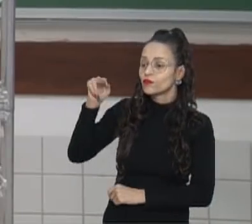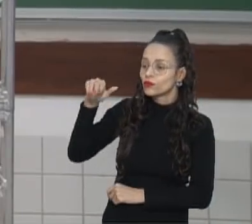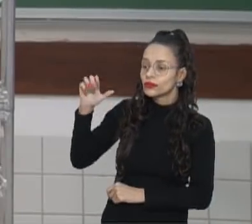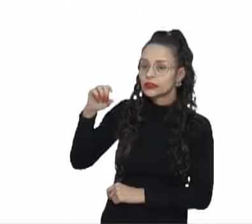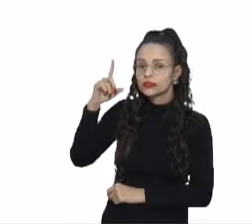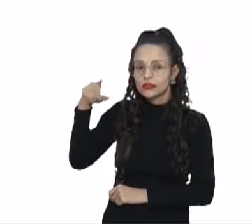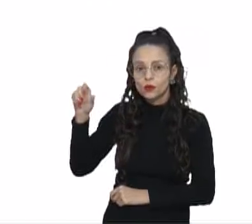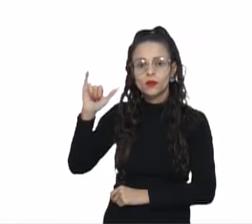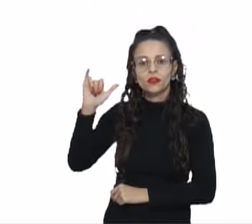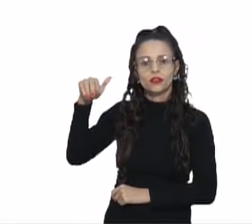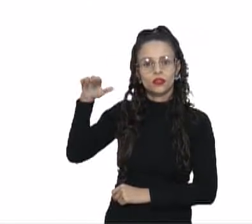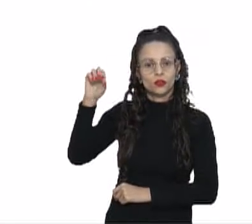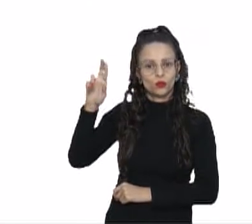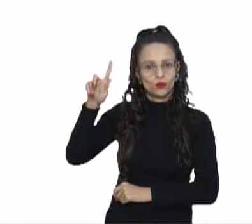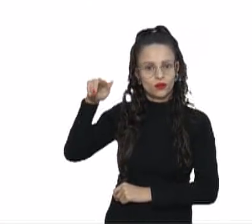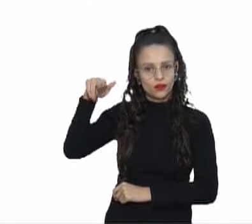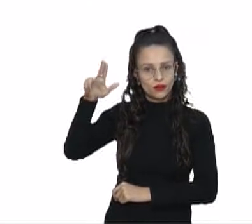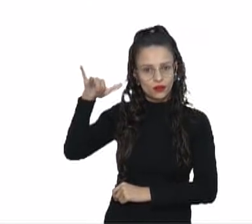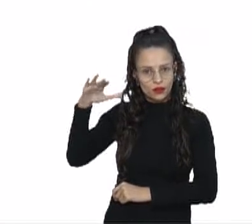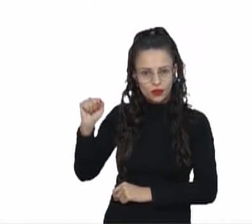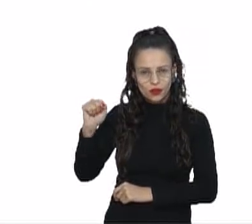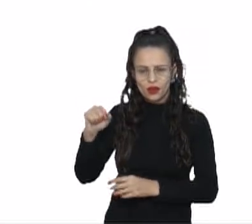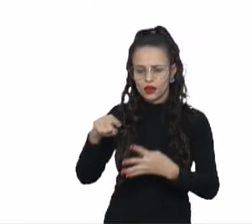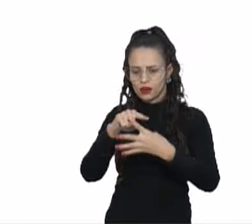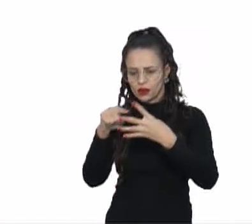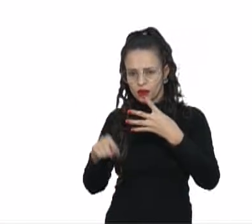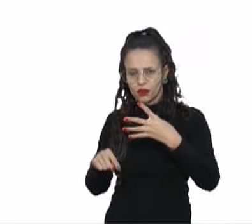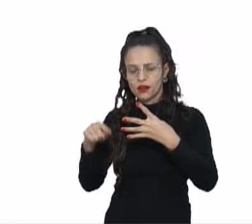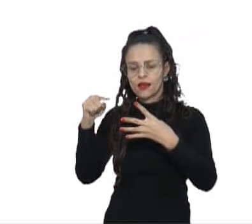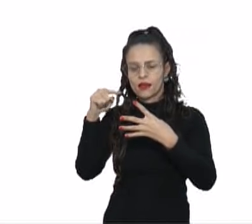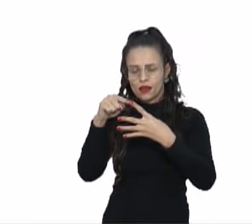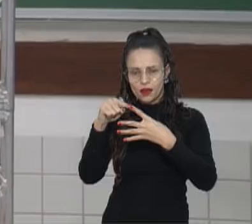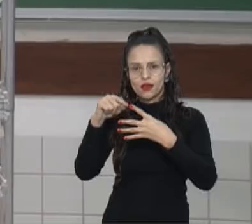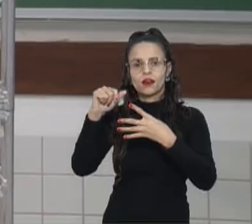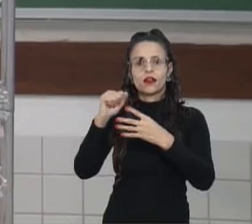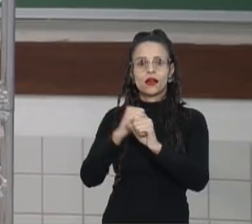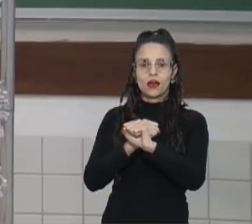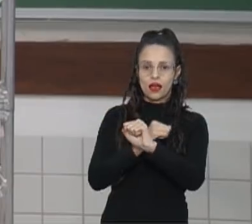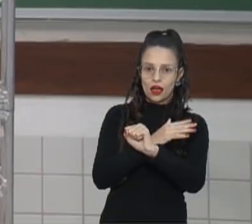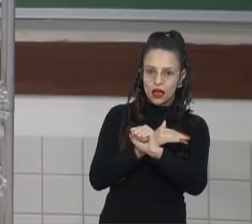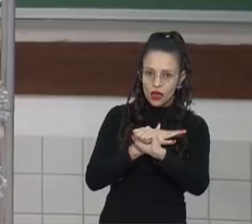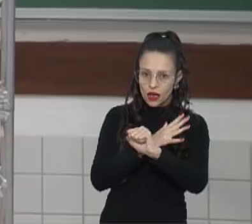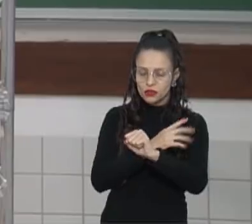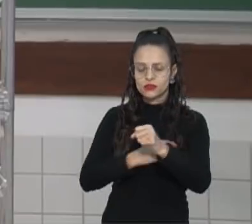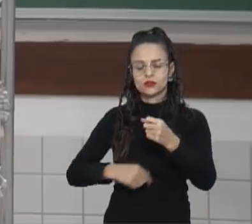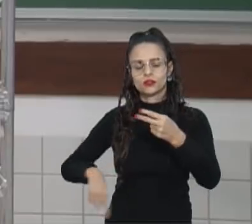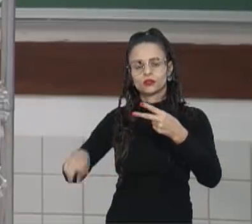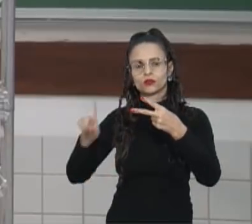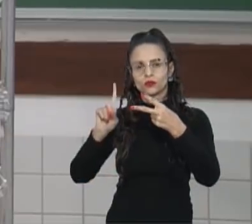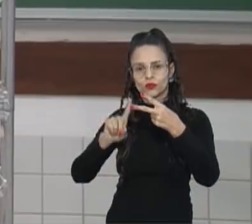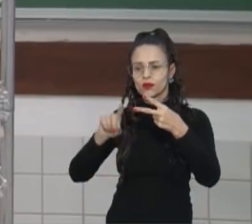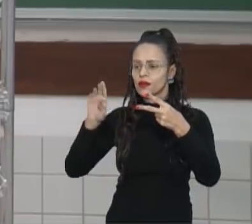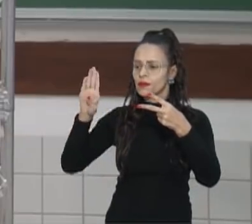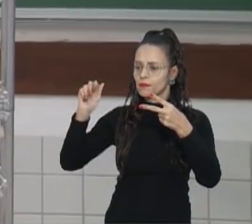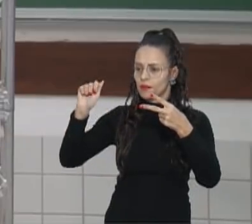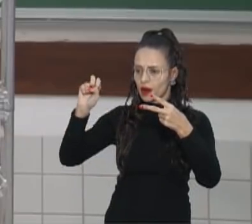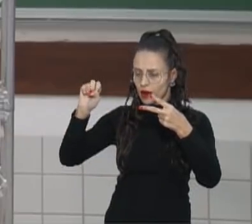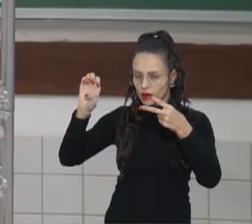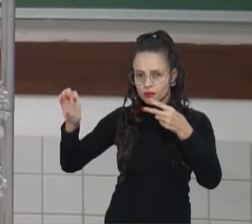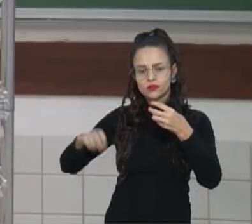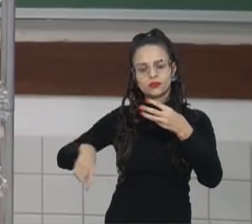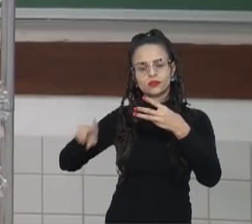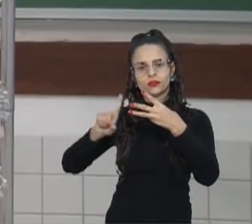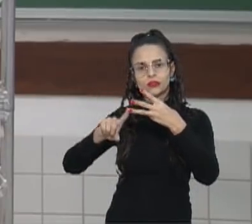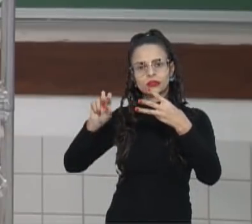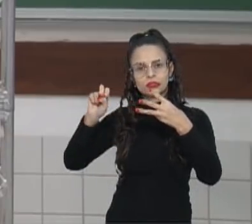inorgânicas. Correto? Ácidos, bases, sais e óxidos. Já falamos de todas elas, vocês já tiveram todas as aulas, agora